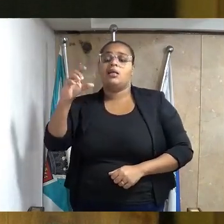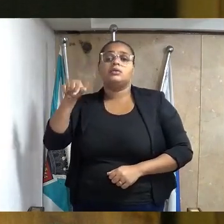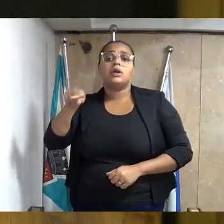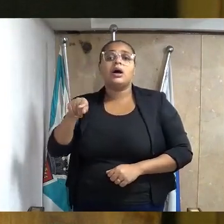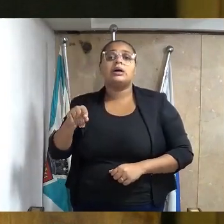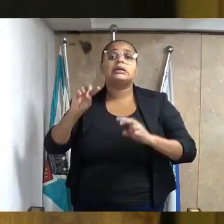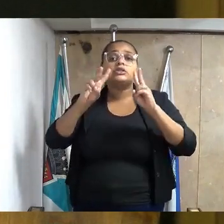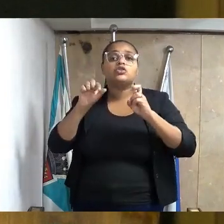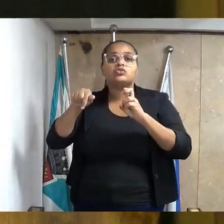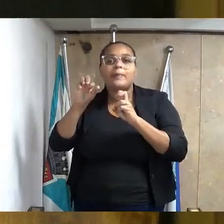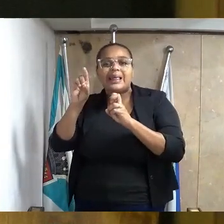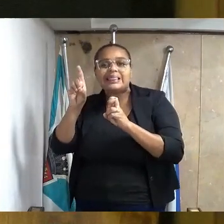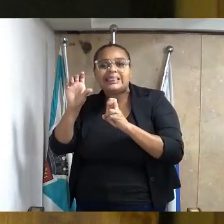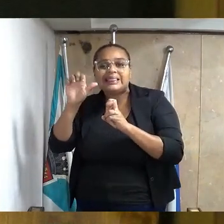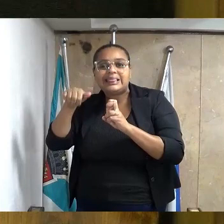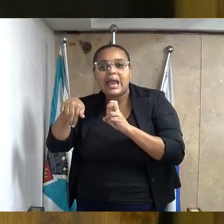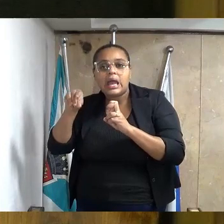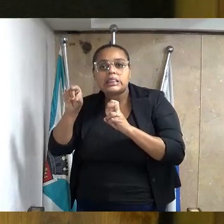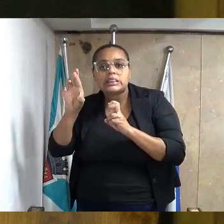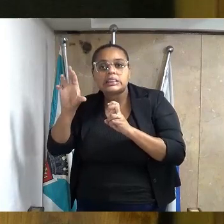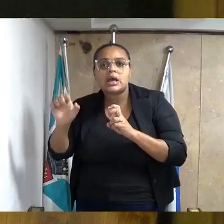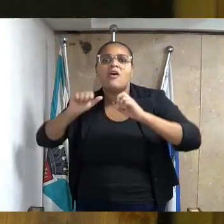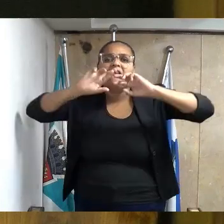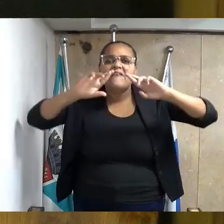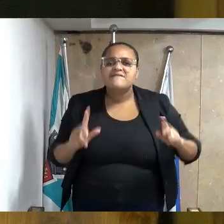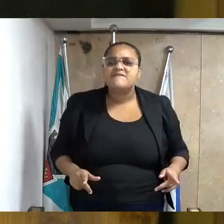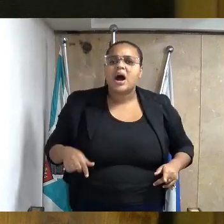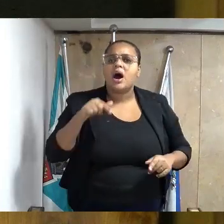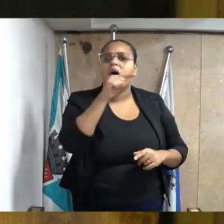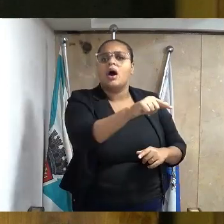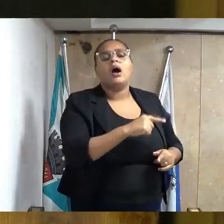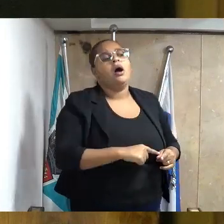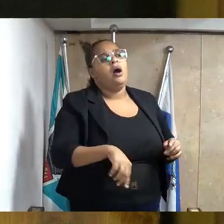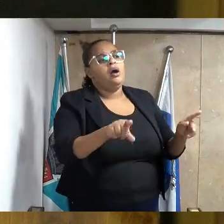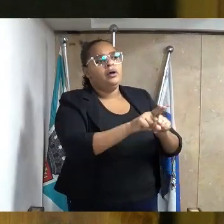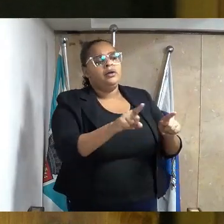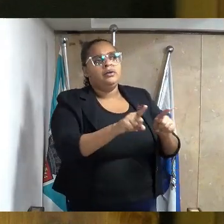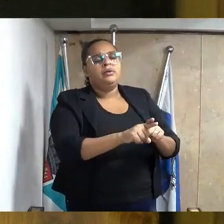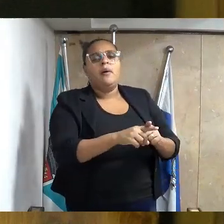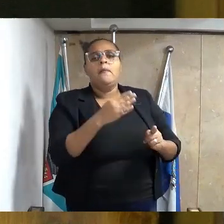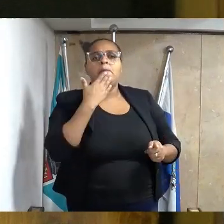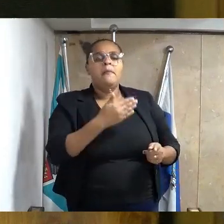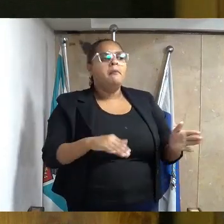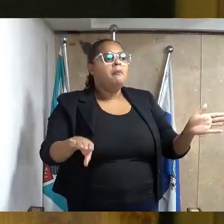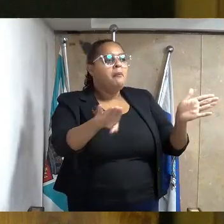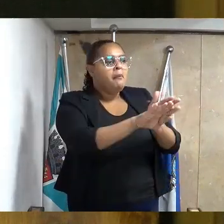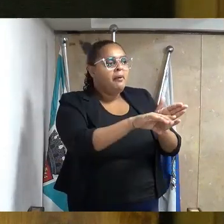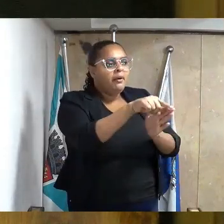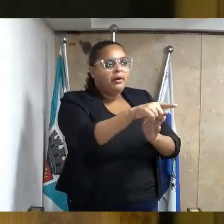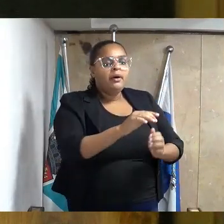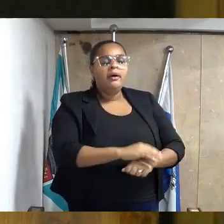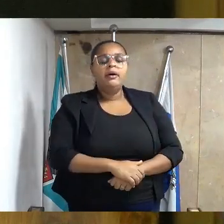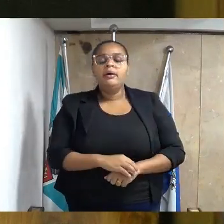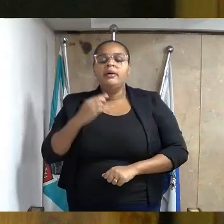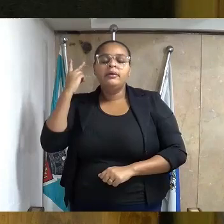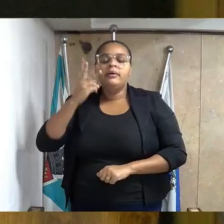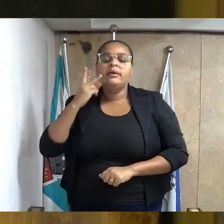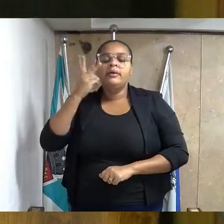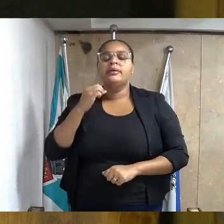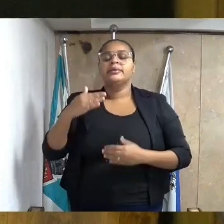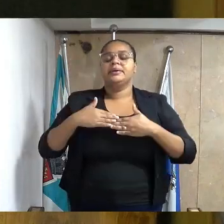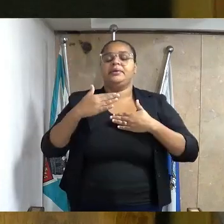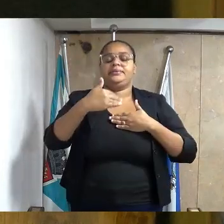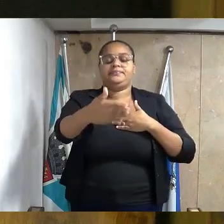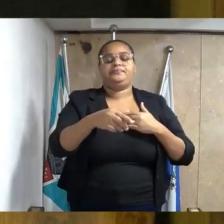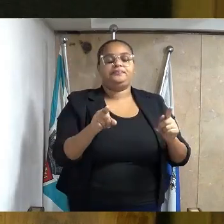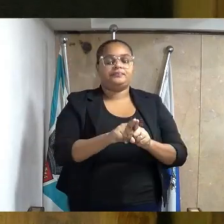cometendo várias irregularidades ali naquela blitz. Prontamente, o deputado botou o seu mandato à frente